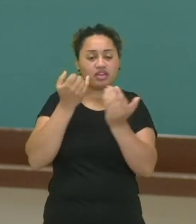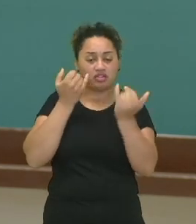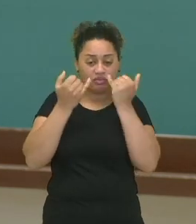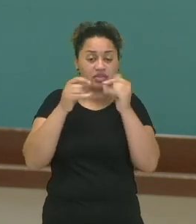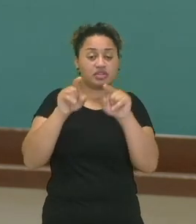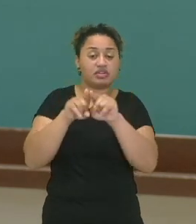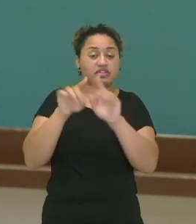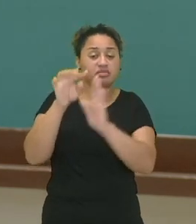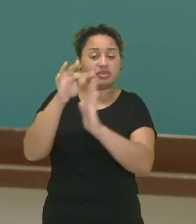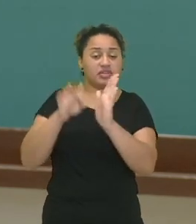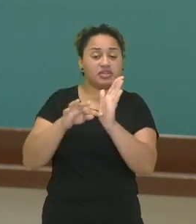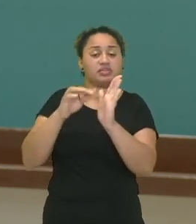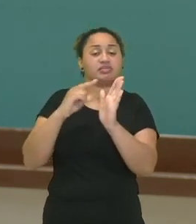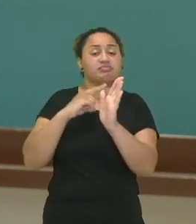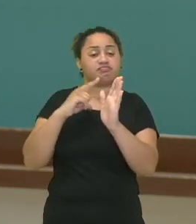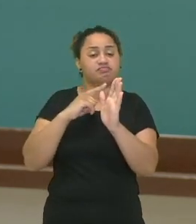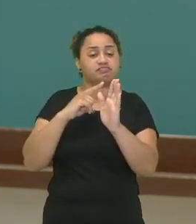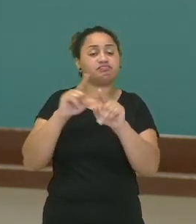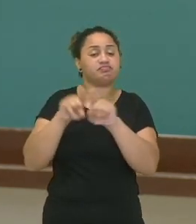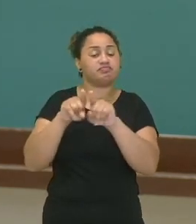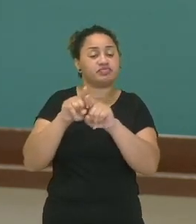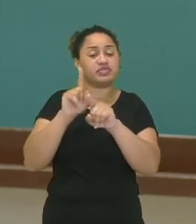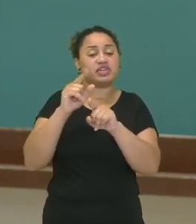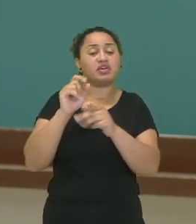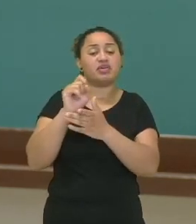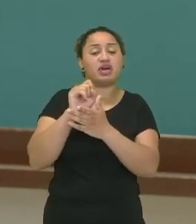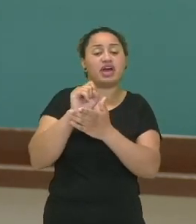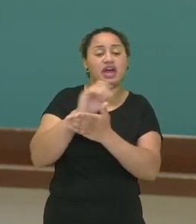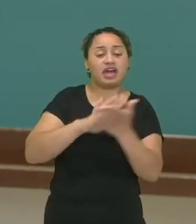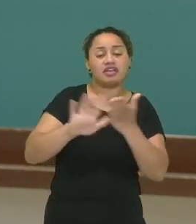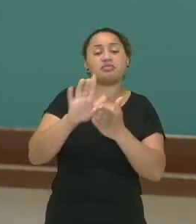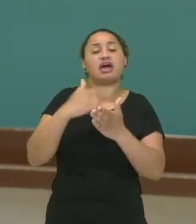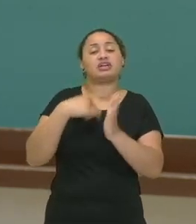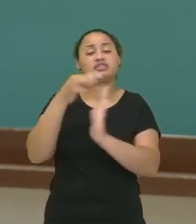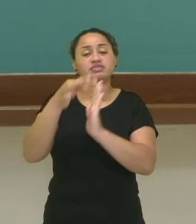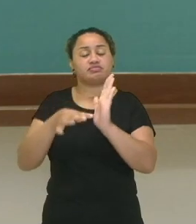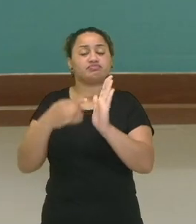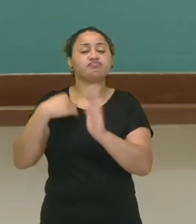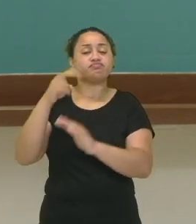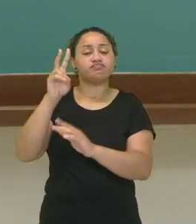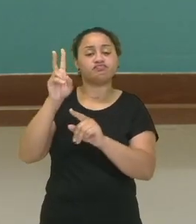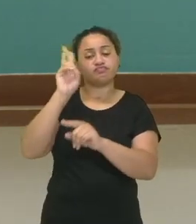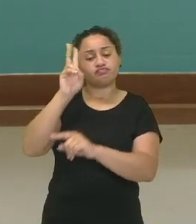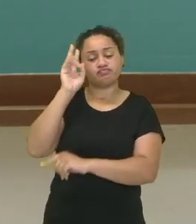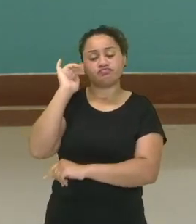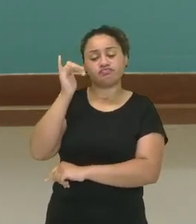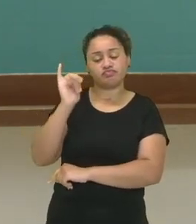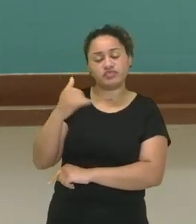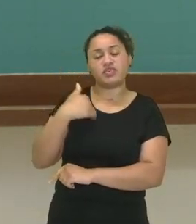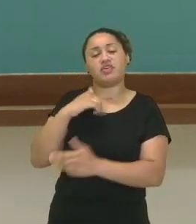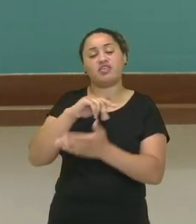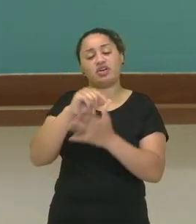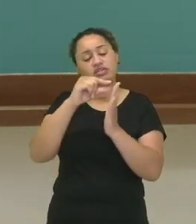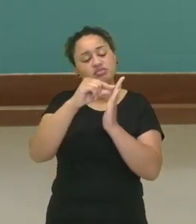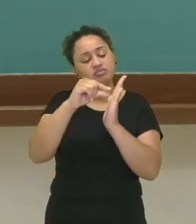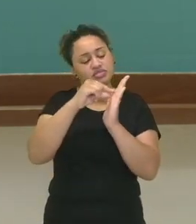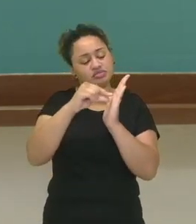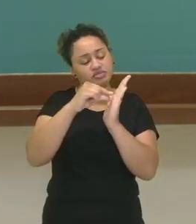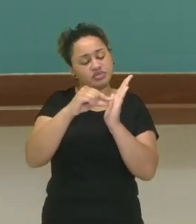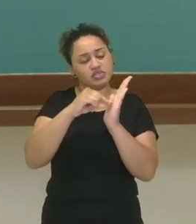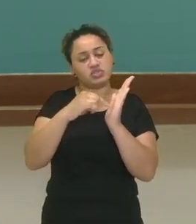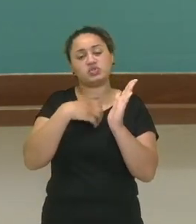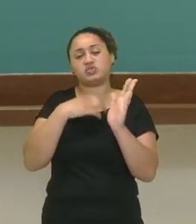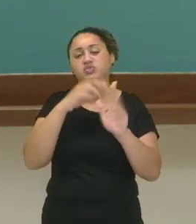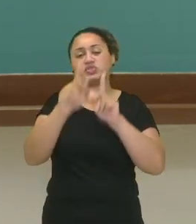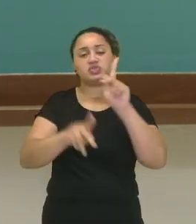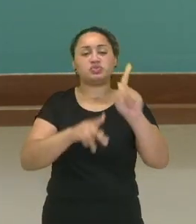texto que também é feito. Então são imagens e textos que contam histórias. Histórias através de versos, histórias de forma